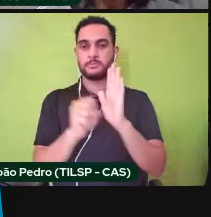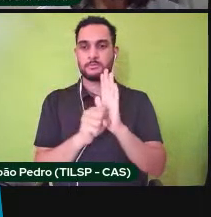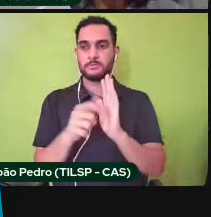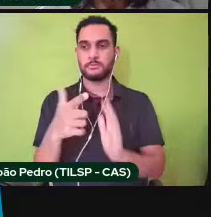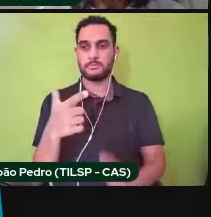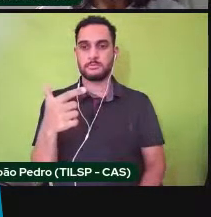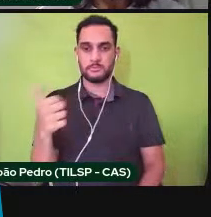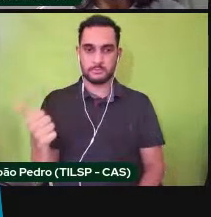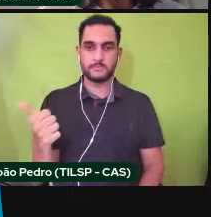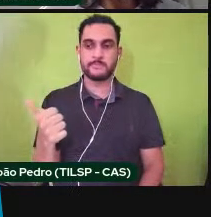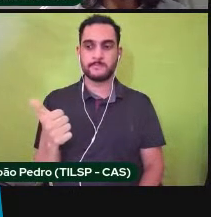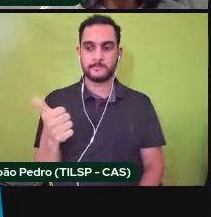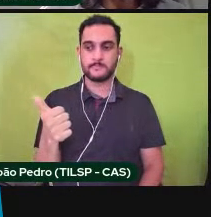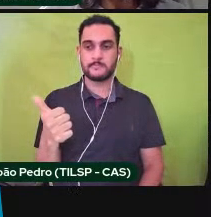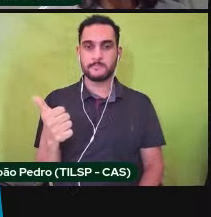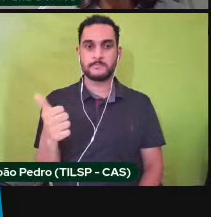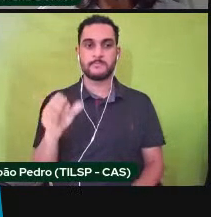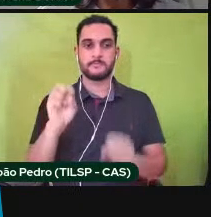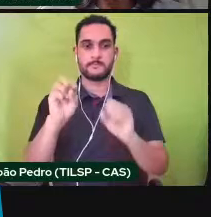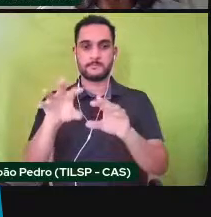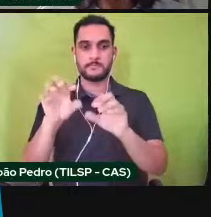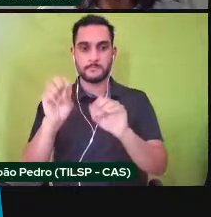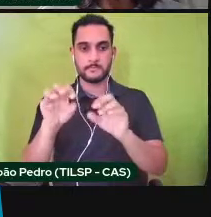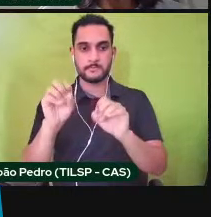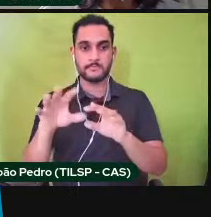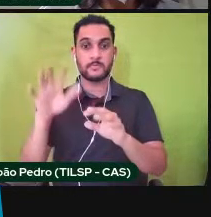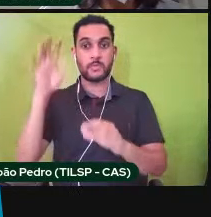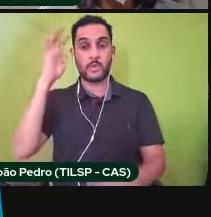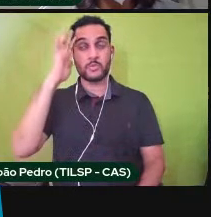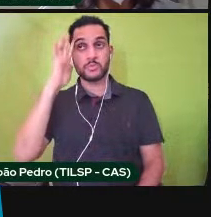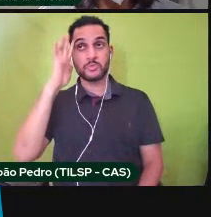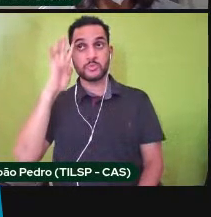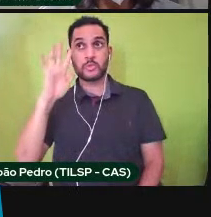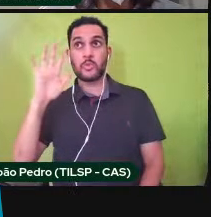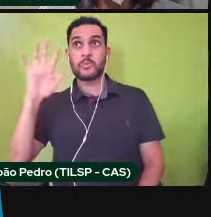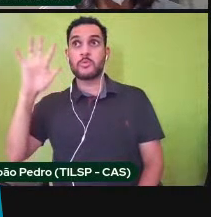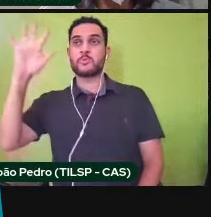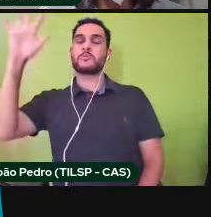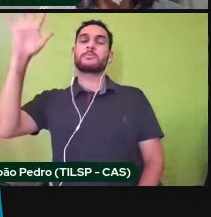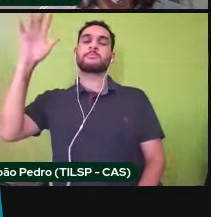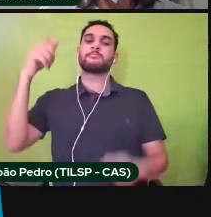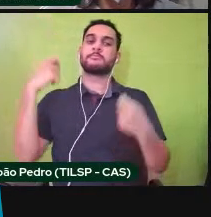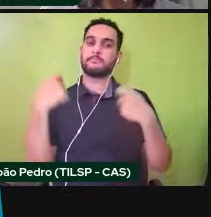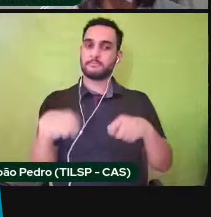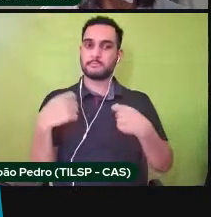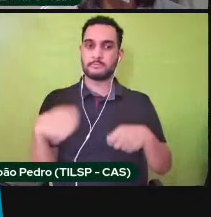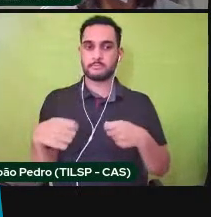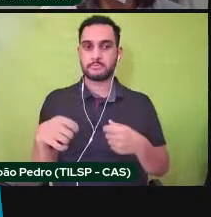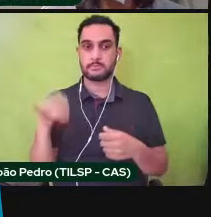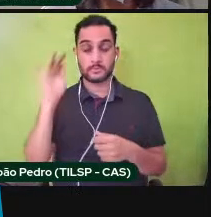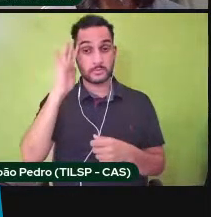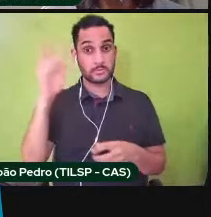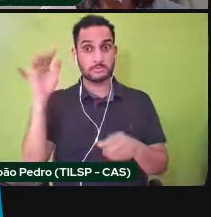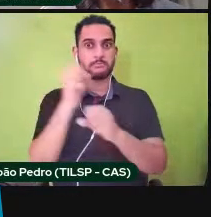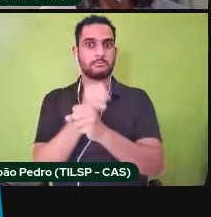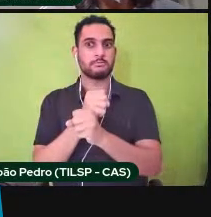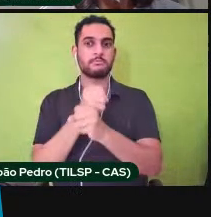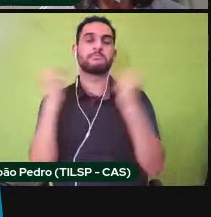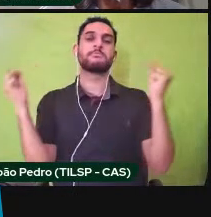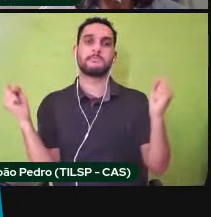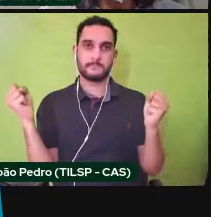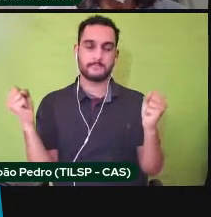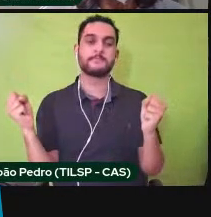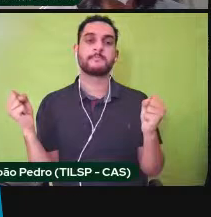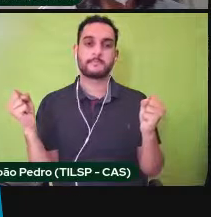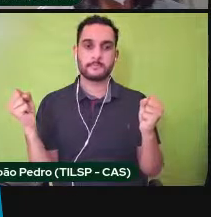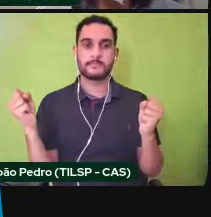comissão, para ele a educação era uma utopia necessária. E uma utopia,